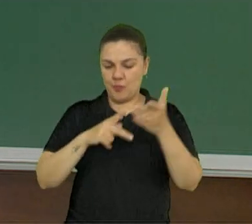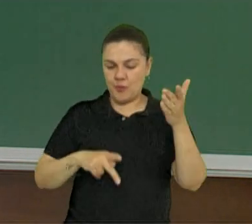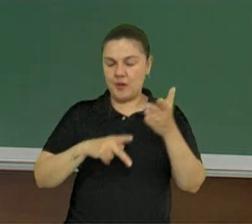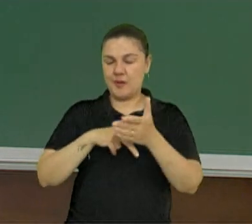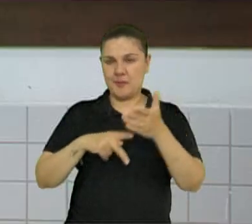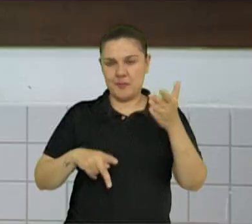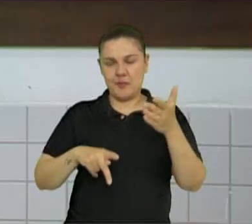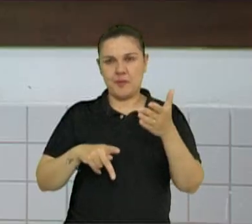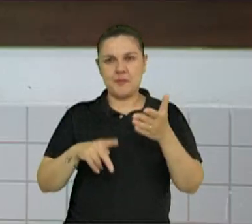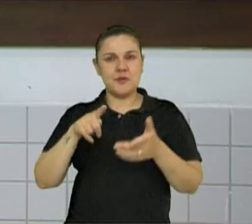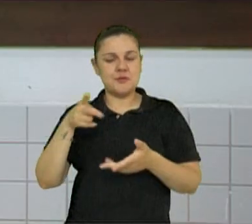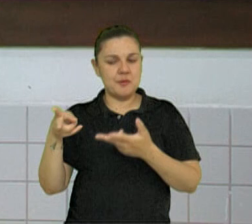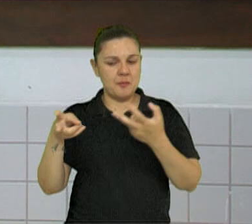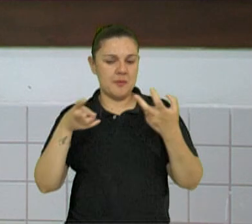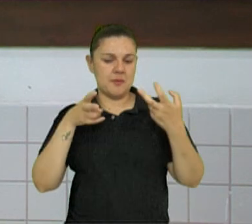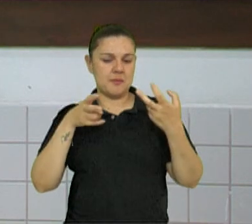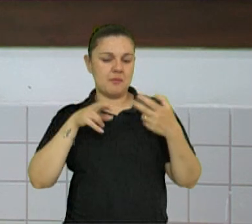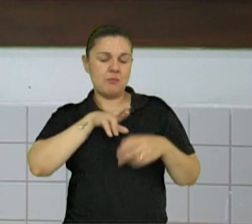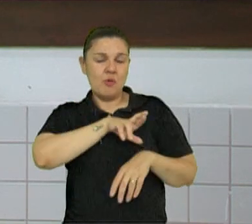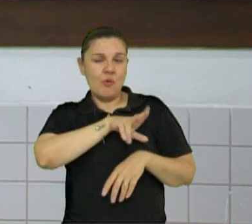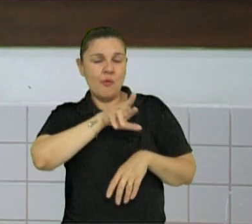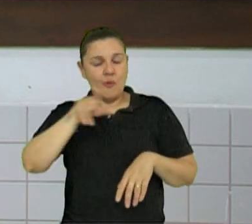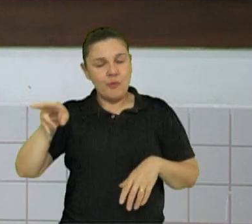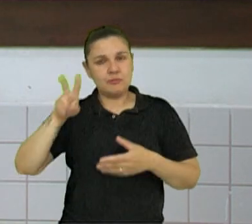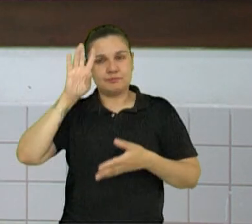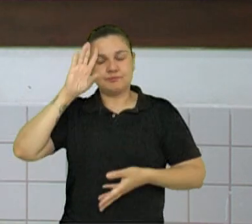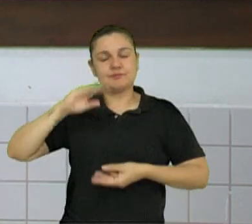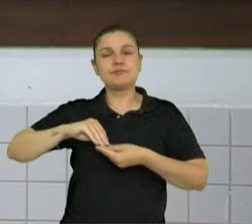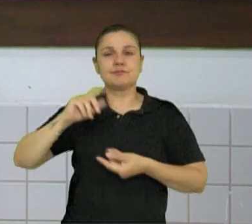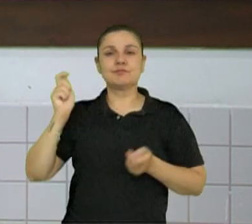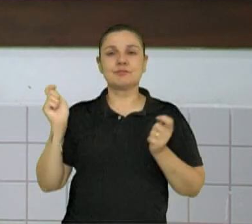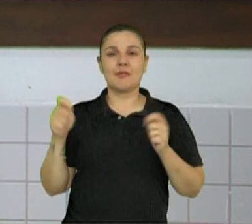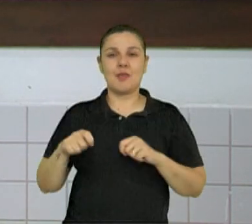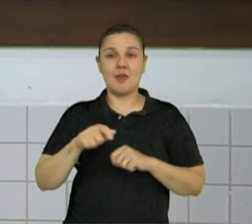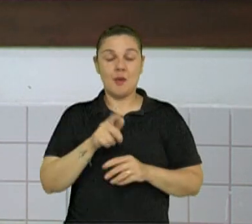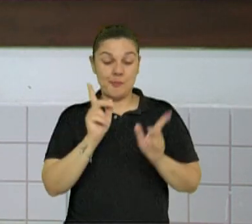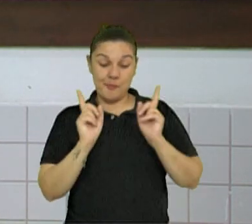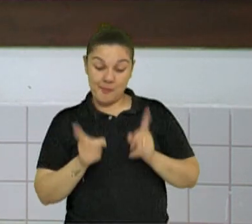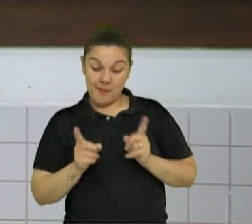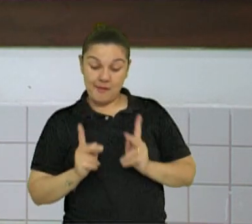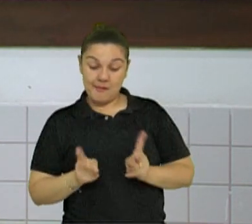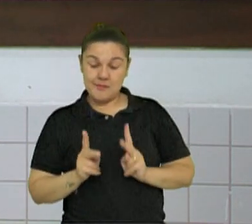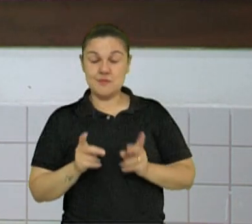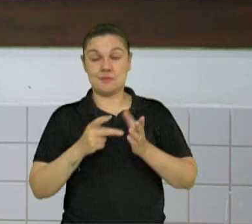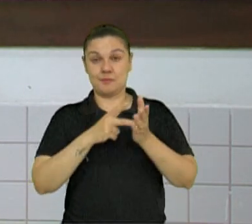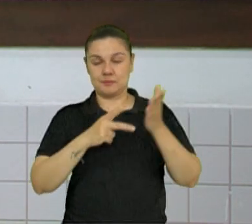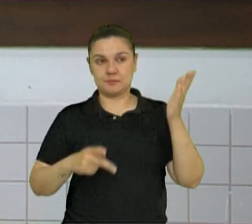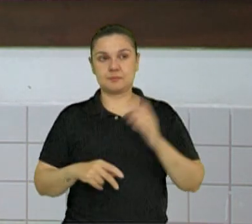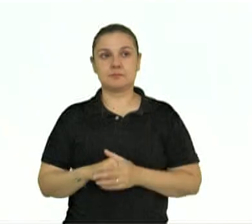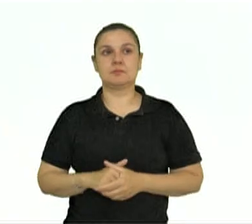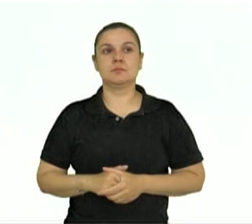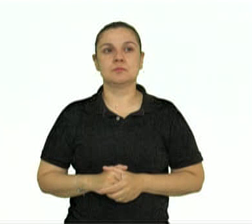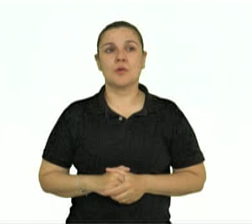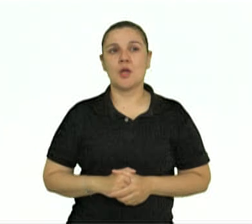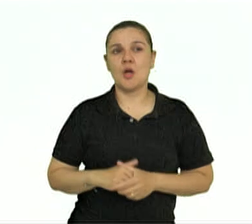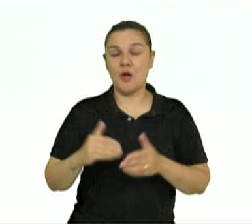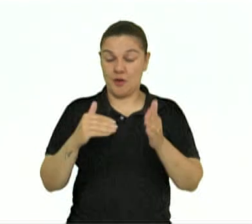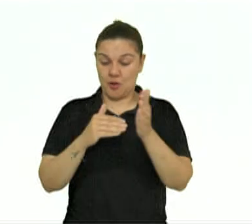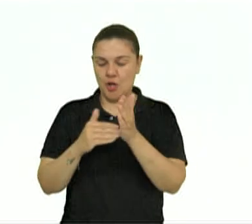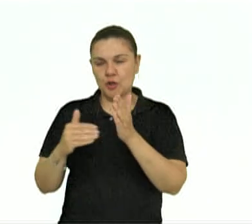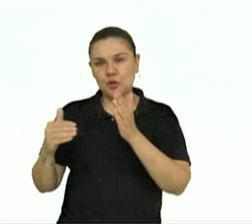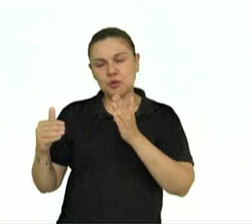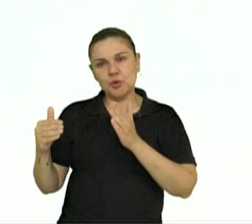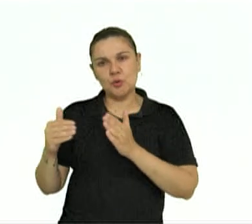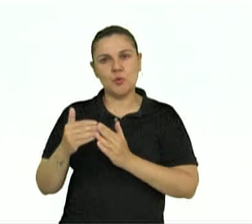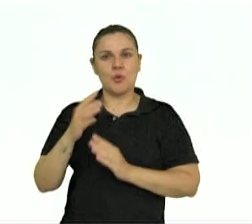a gente começa a perceber o quê? Outras leituras possíveis para aquele mesmo poema. Então vamos lá. De tudo ao meu